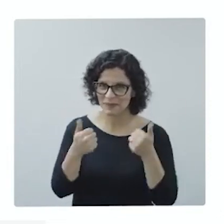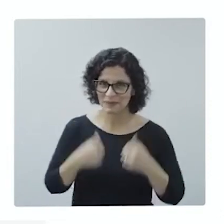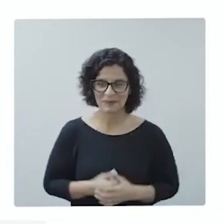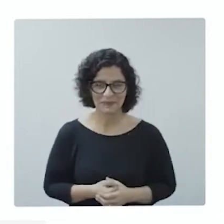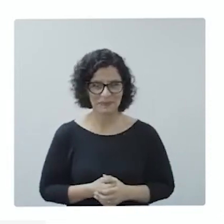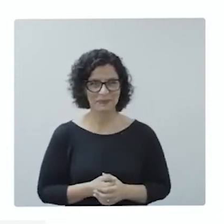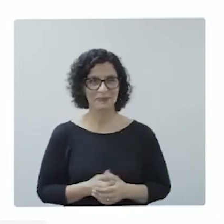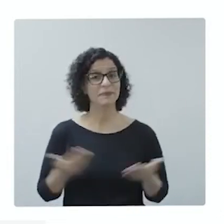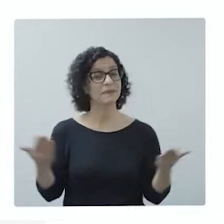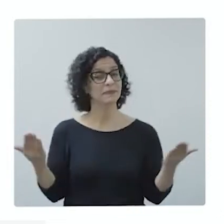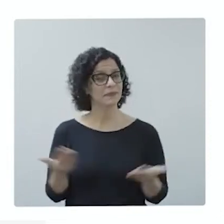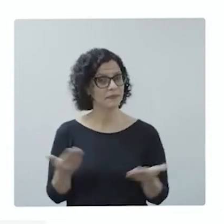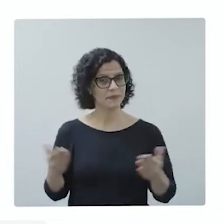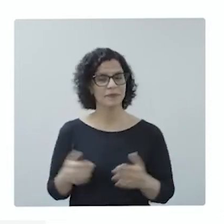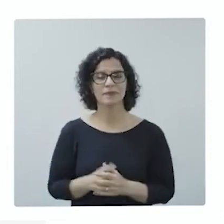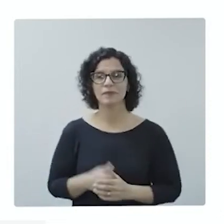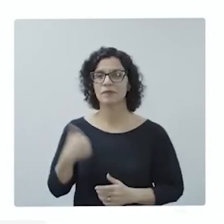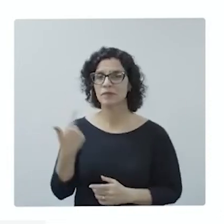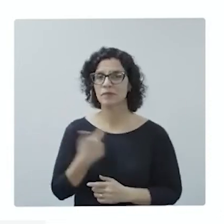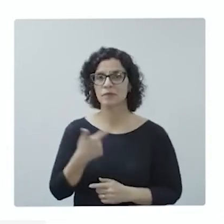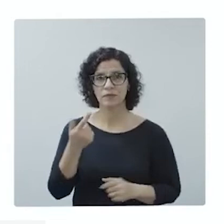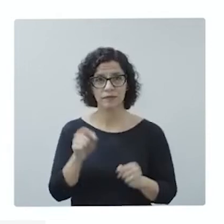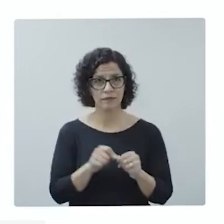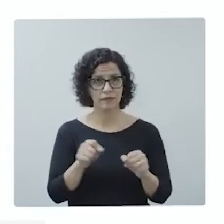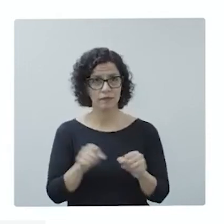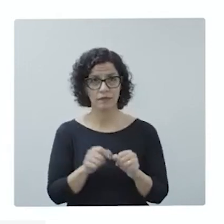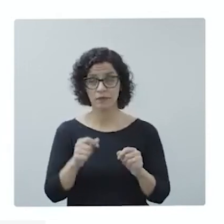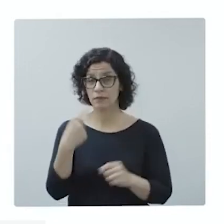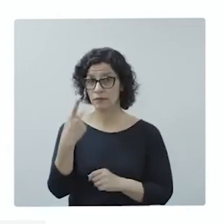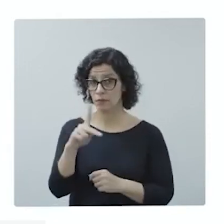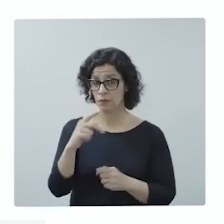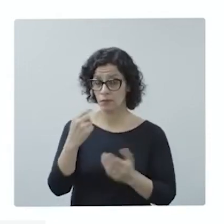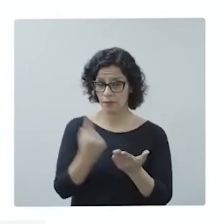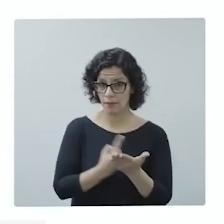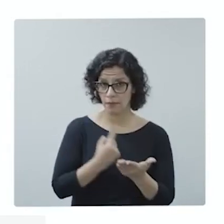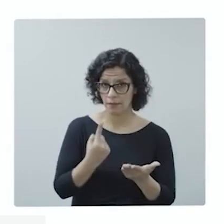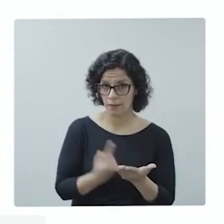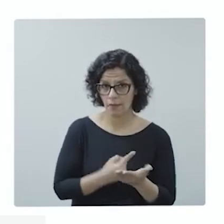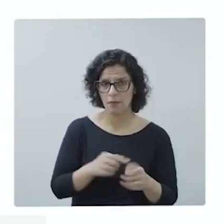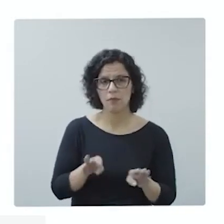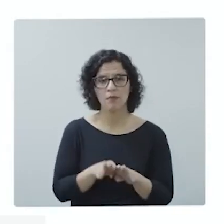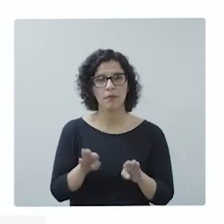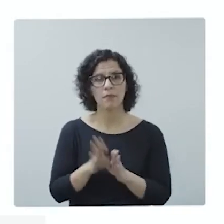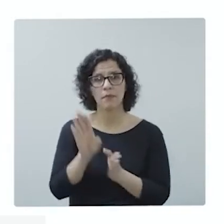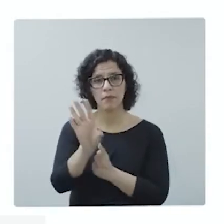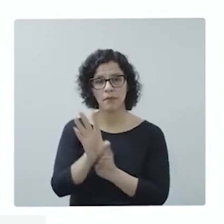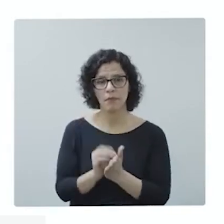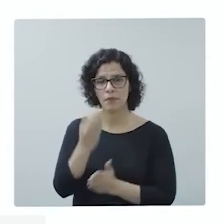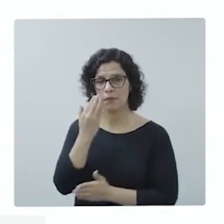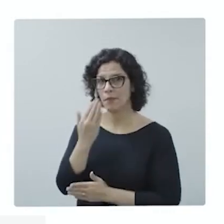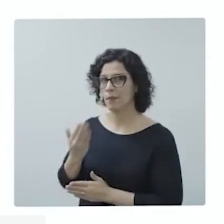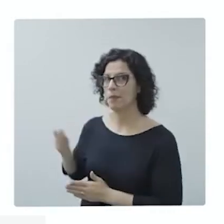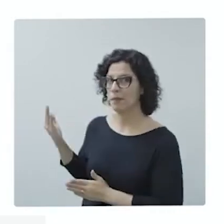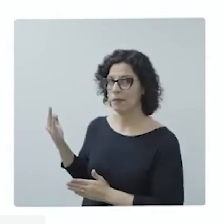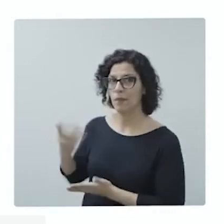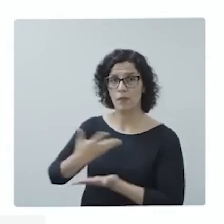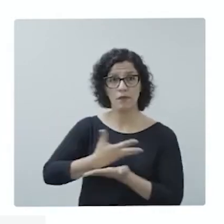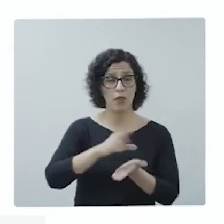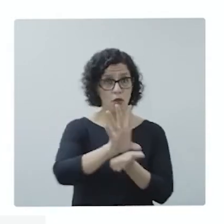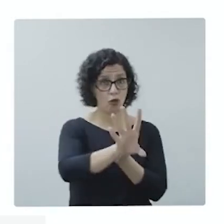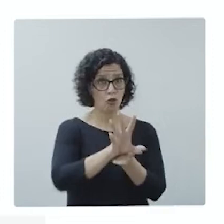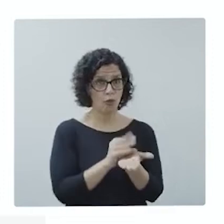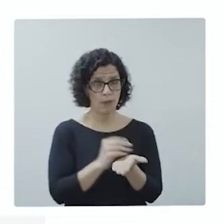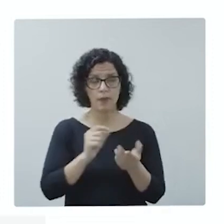bem. Agora é hora de você pegar o seu caderno para fazer o registro. Copie